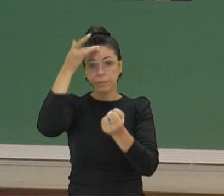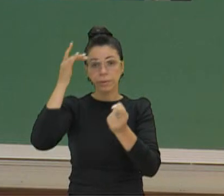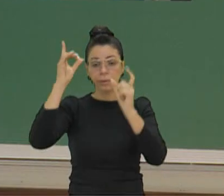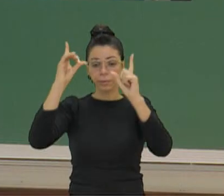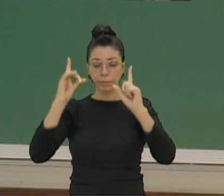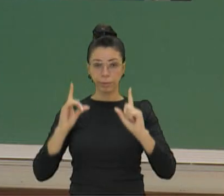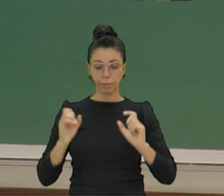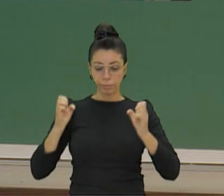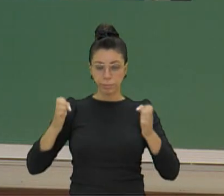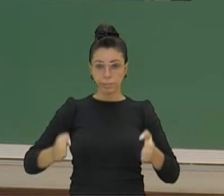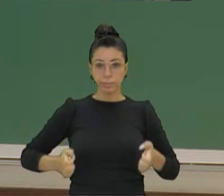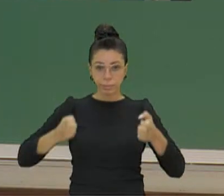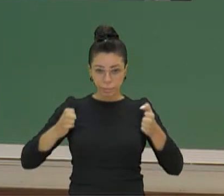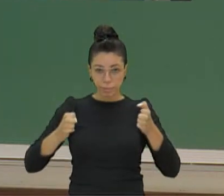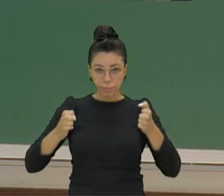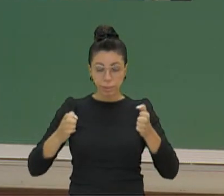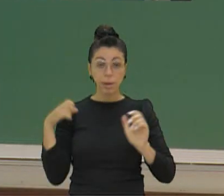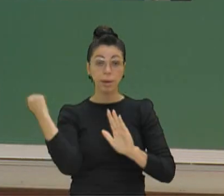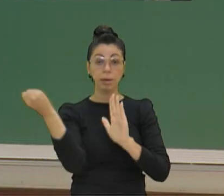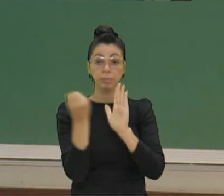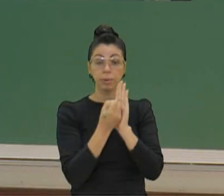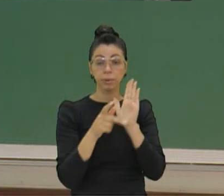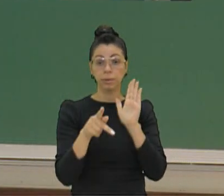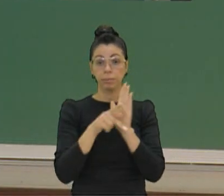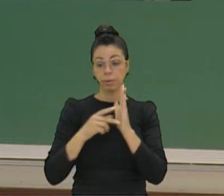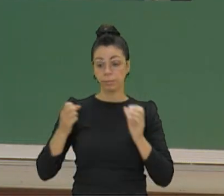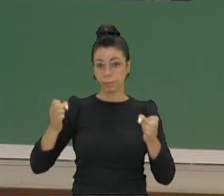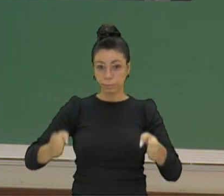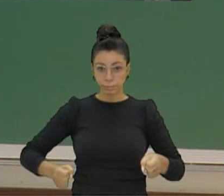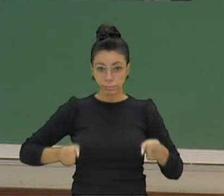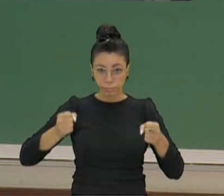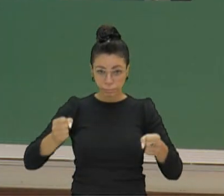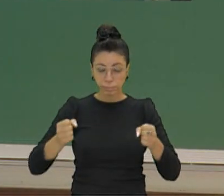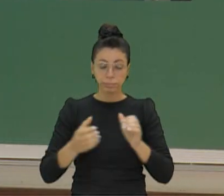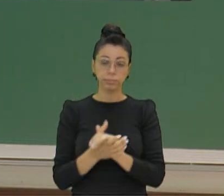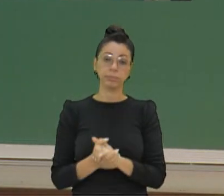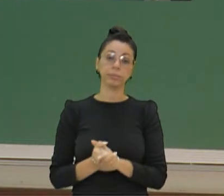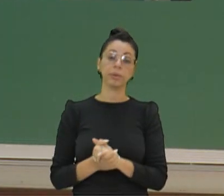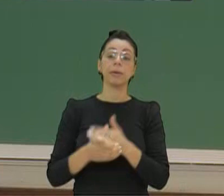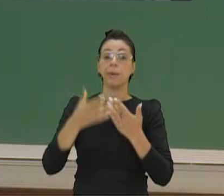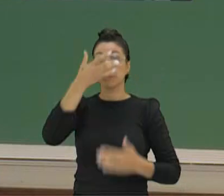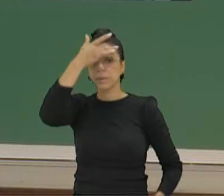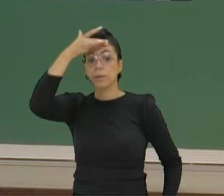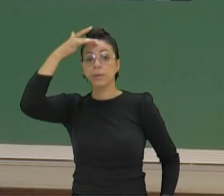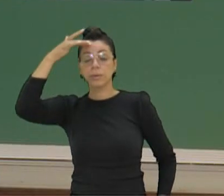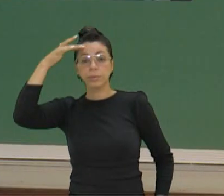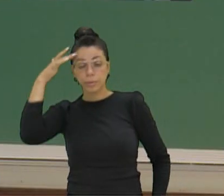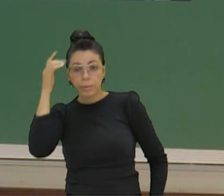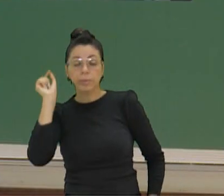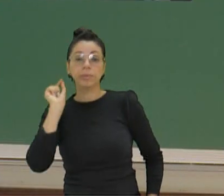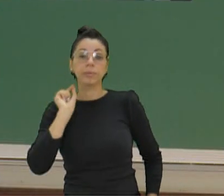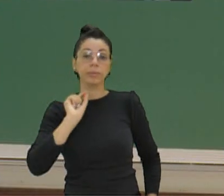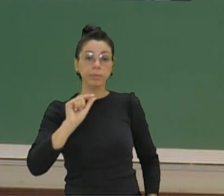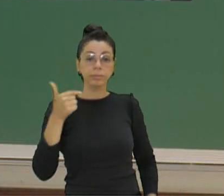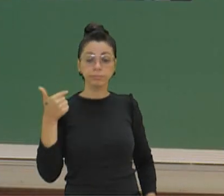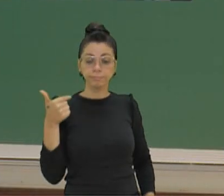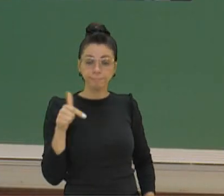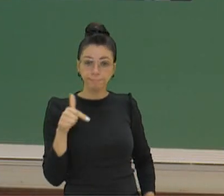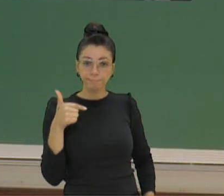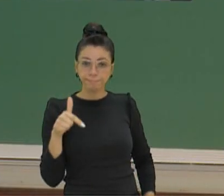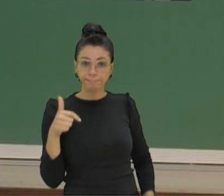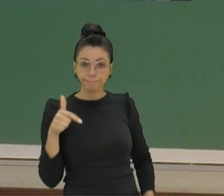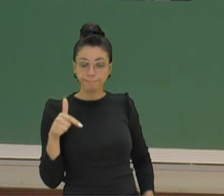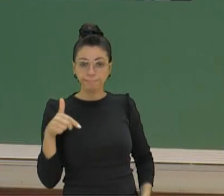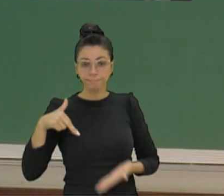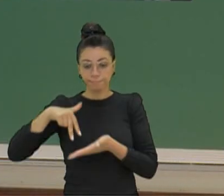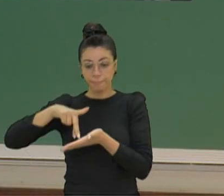do cadeirante. Então, eu estou permitindo que pessoas que não têm, né, a mobilidade, a